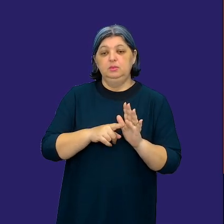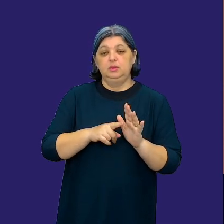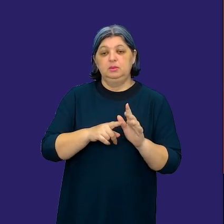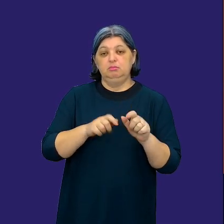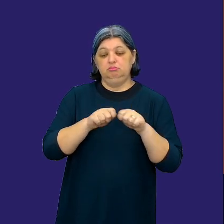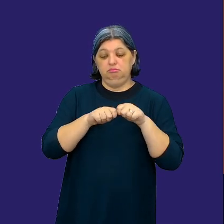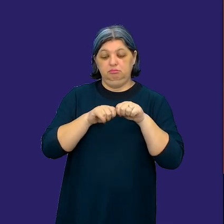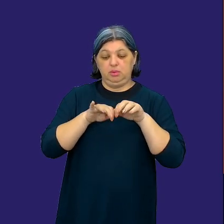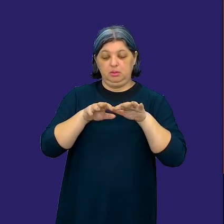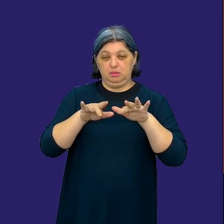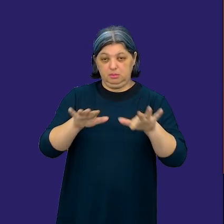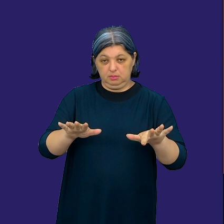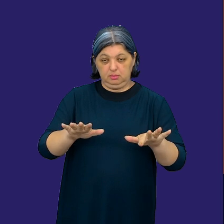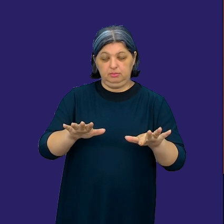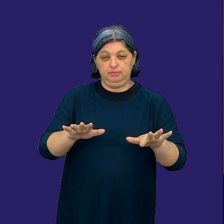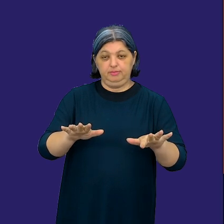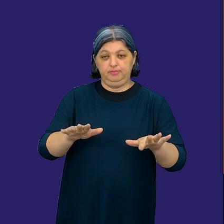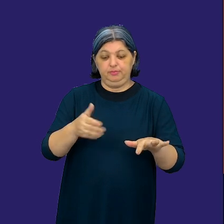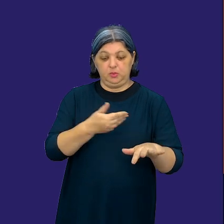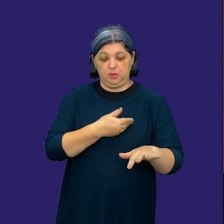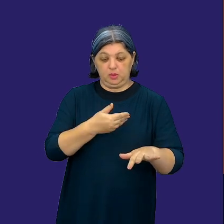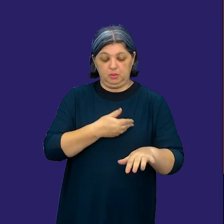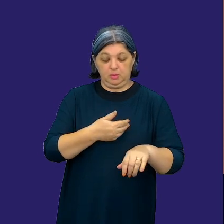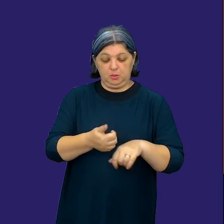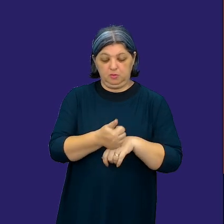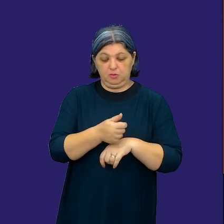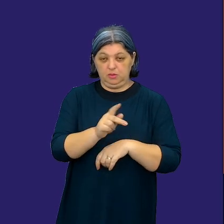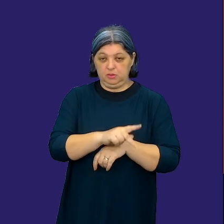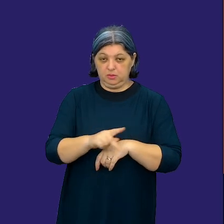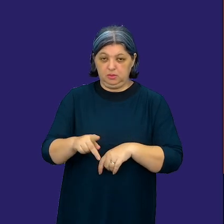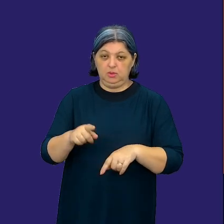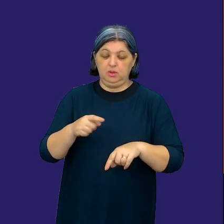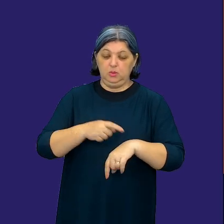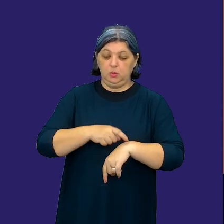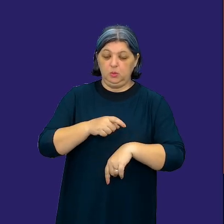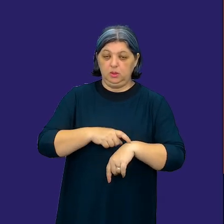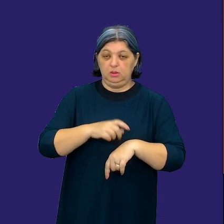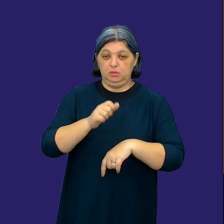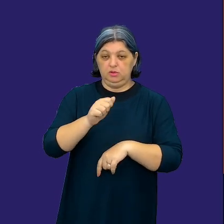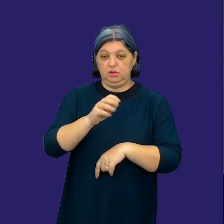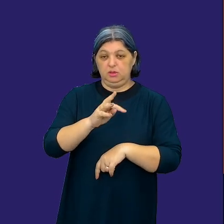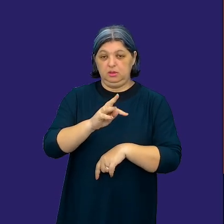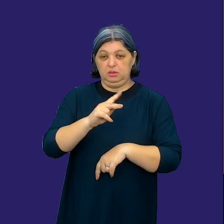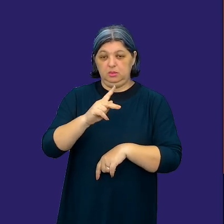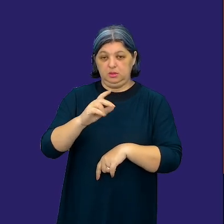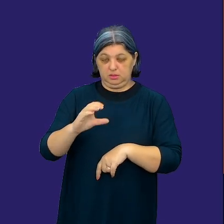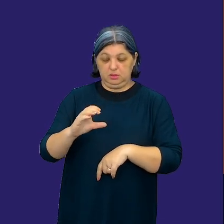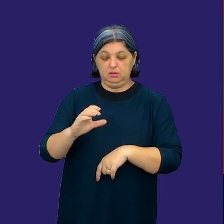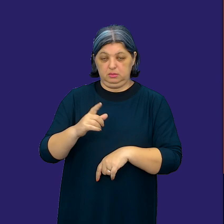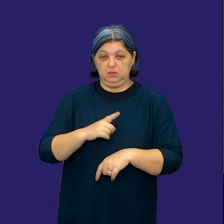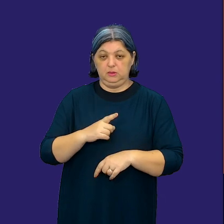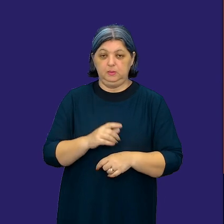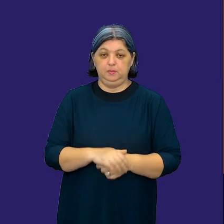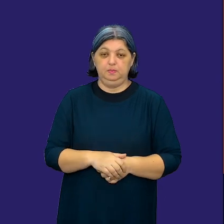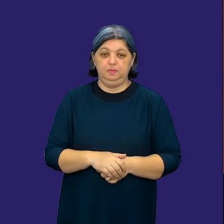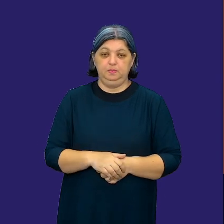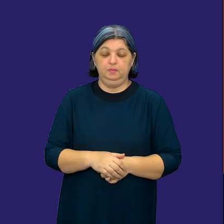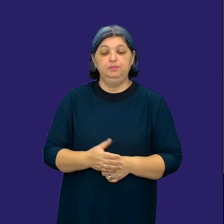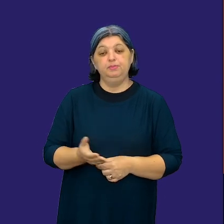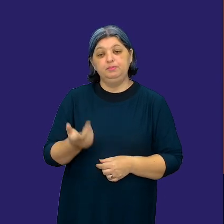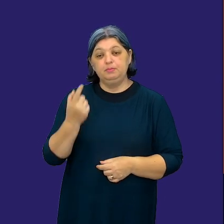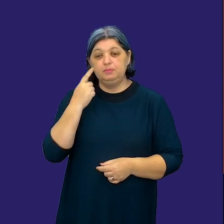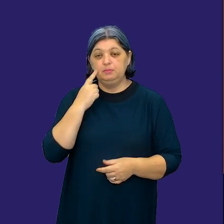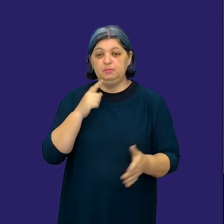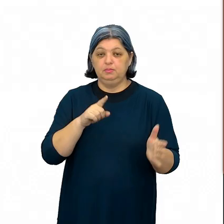isso com seus pares durante que horas de atpc que vocês terão logo em seguida Tá bem então vamos para